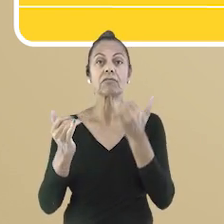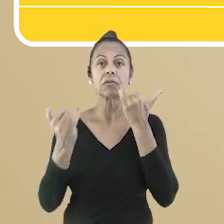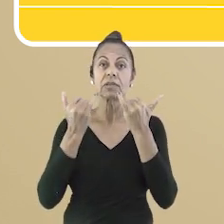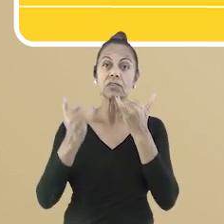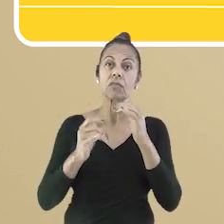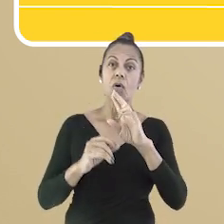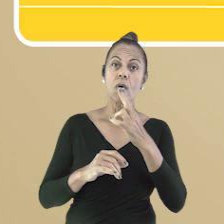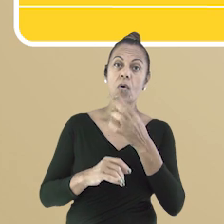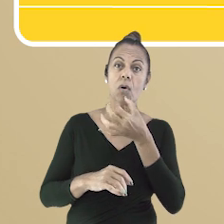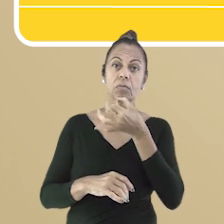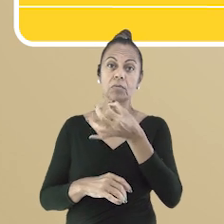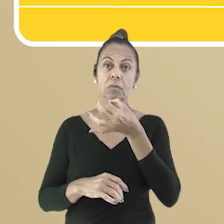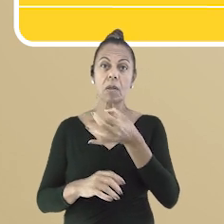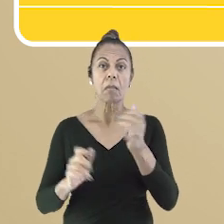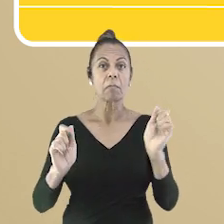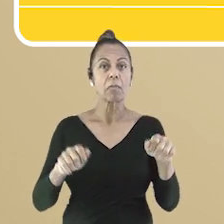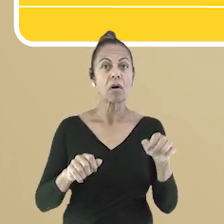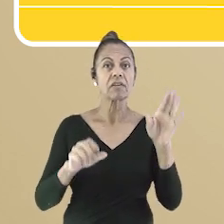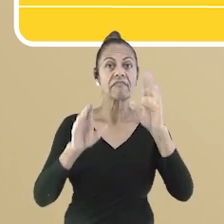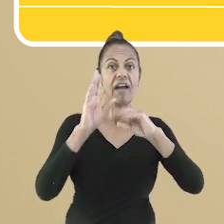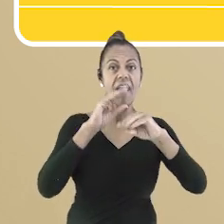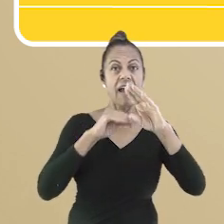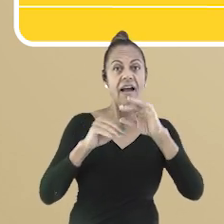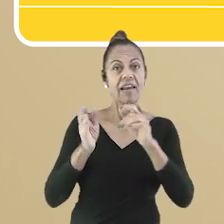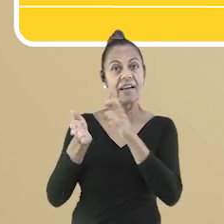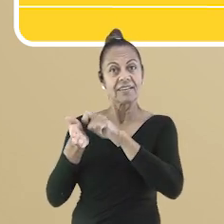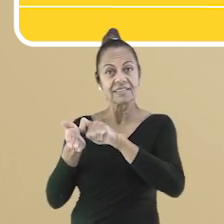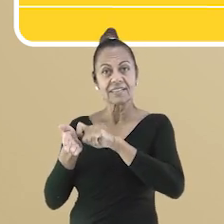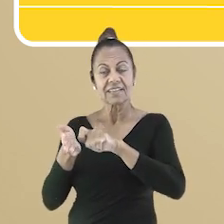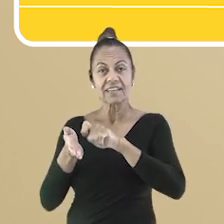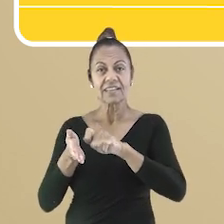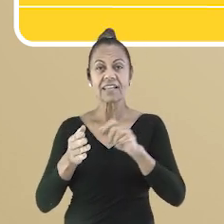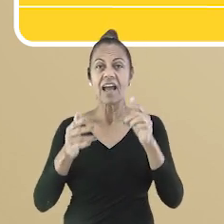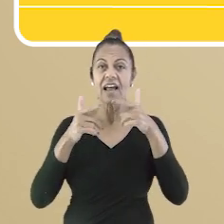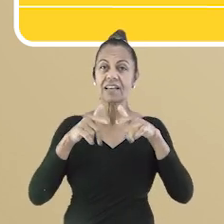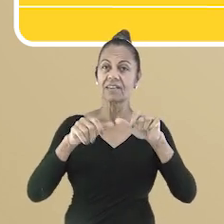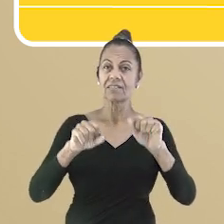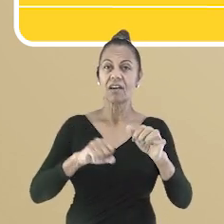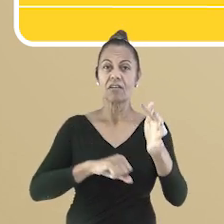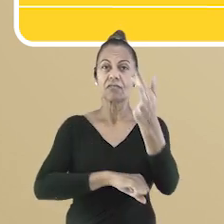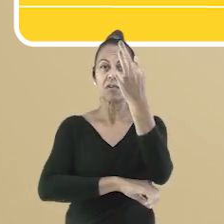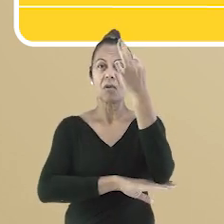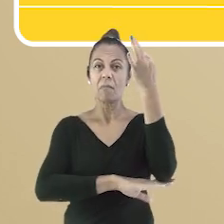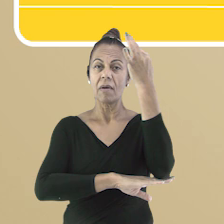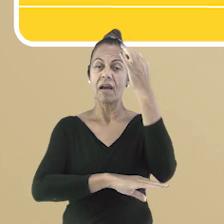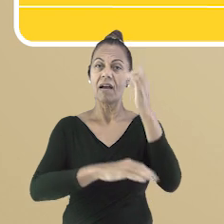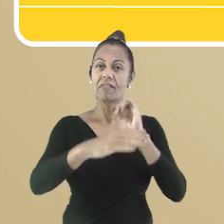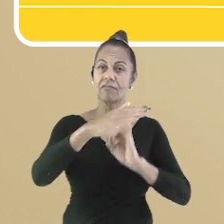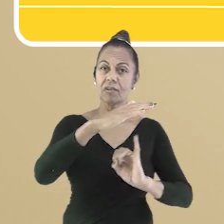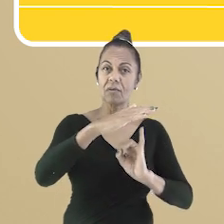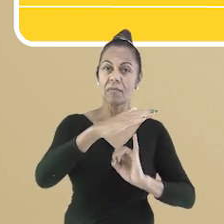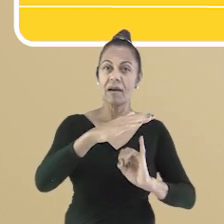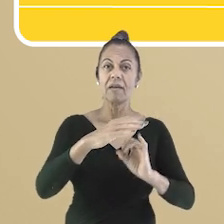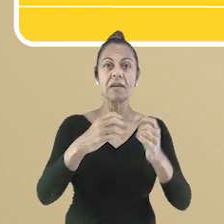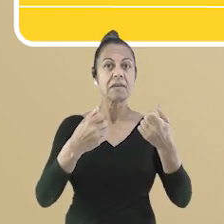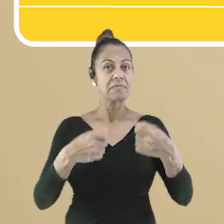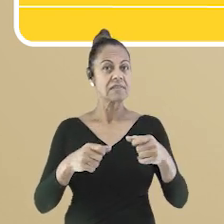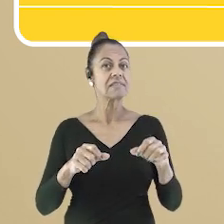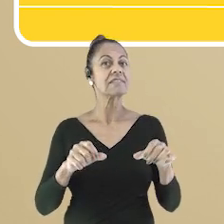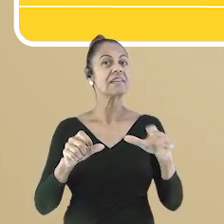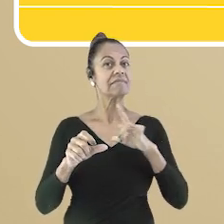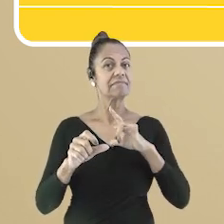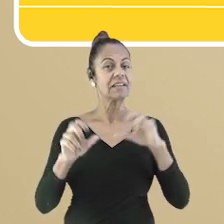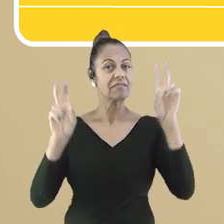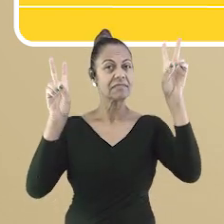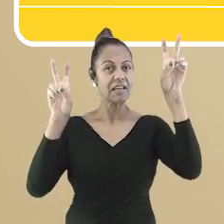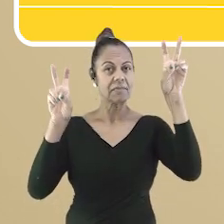ou opinativo, pode ser falada e escrita, utiliza linguagem formal e informal e precisa de